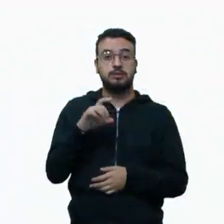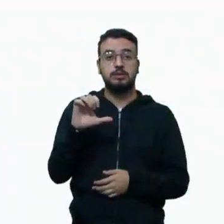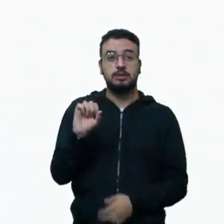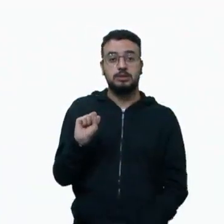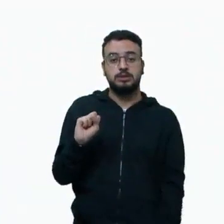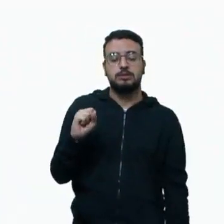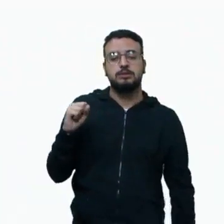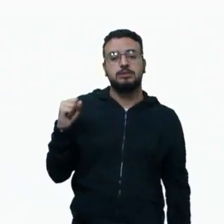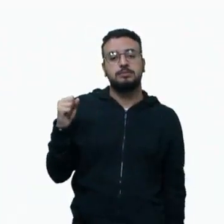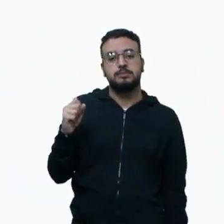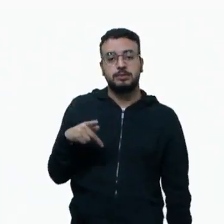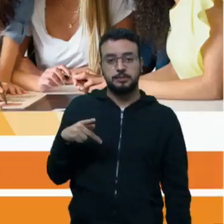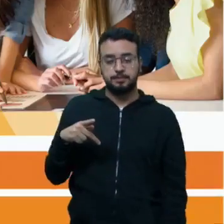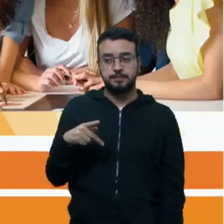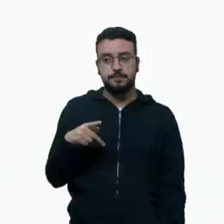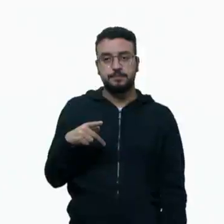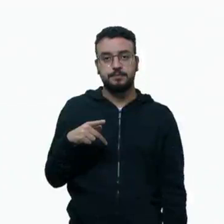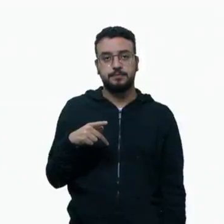ao quadro.